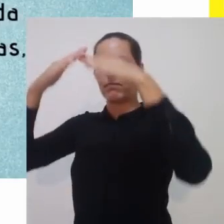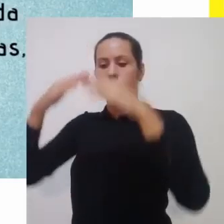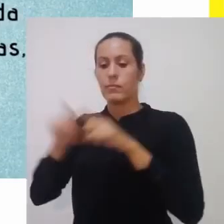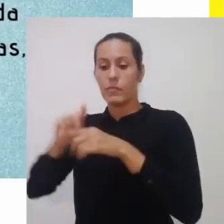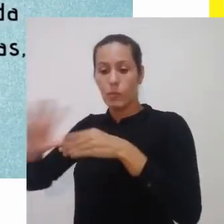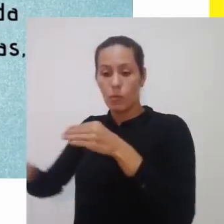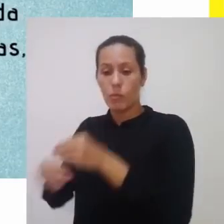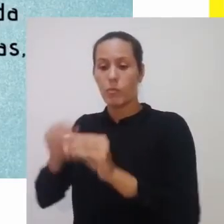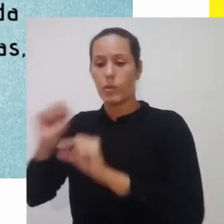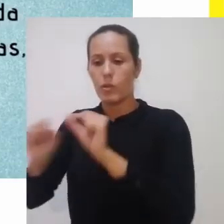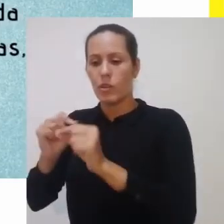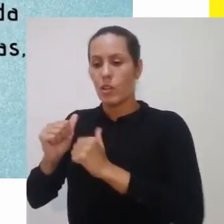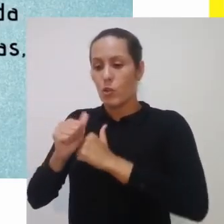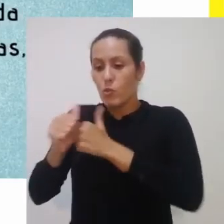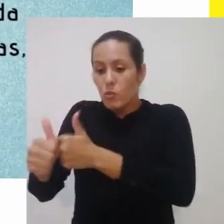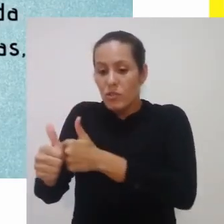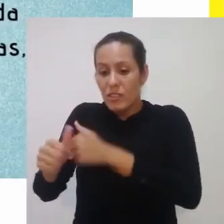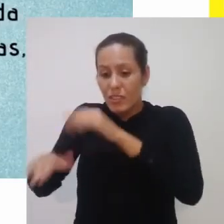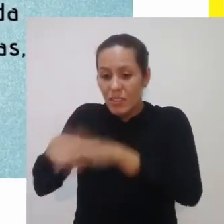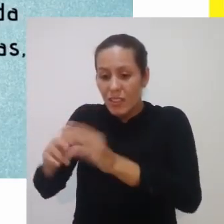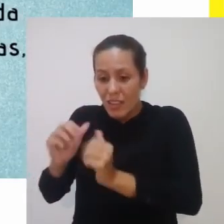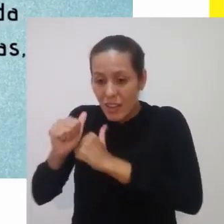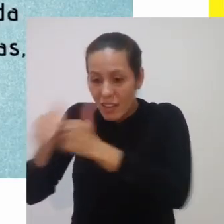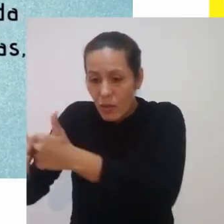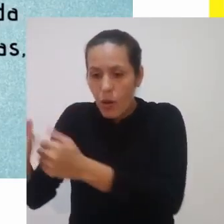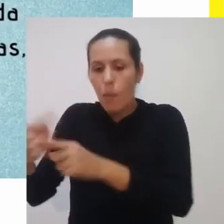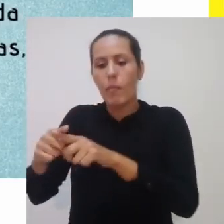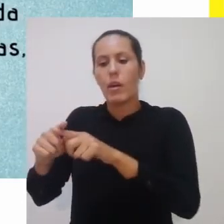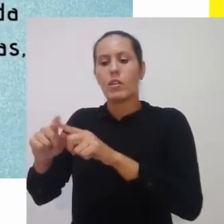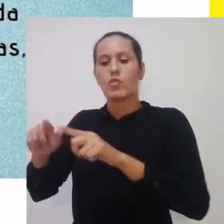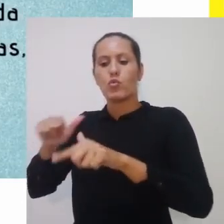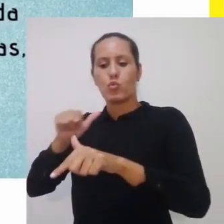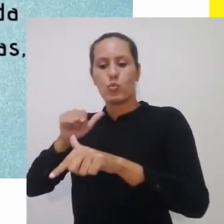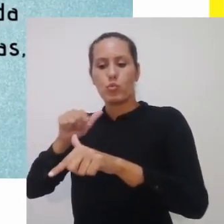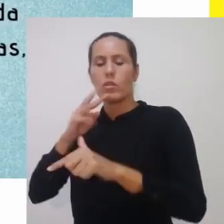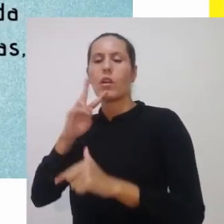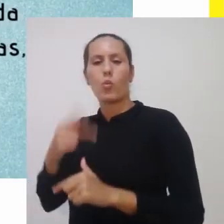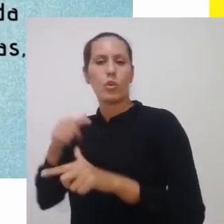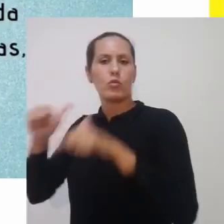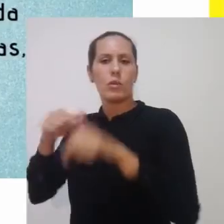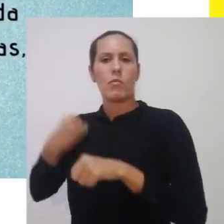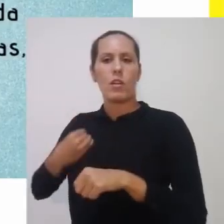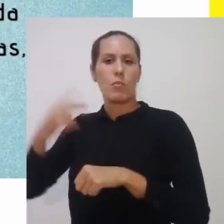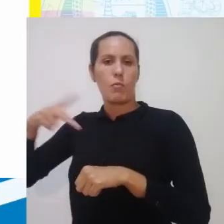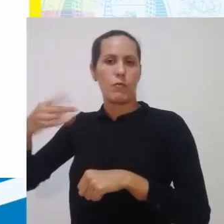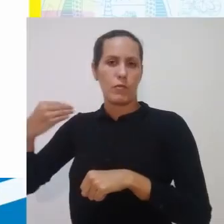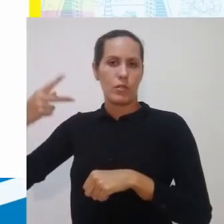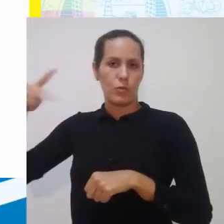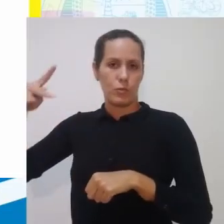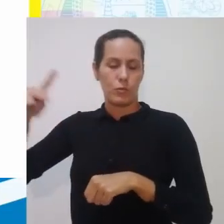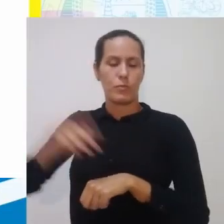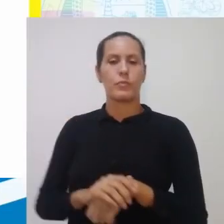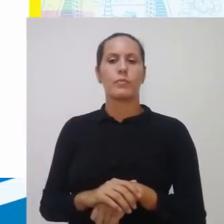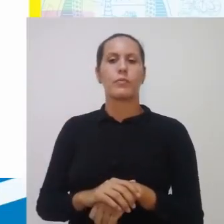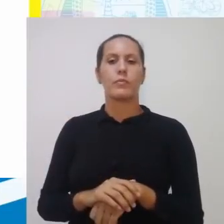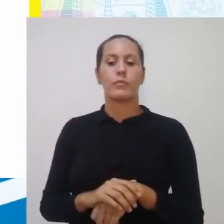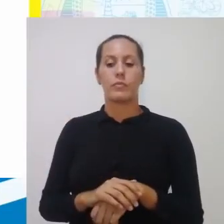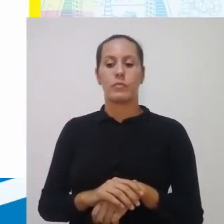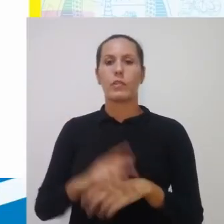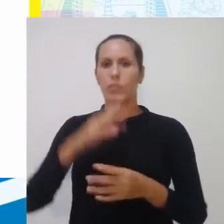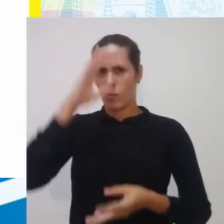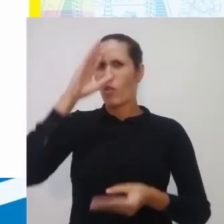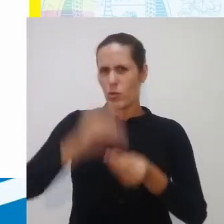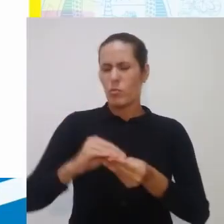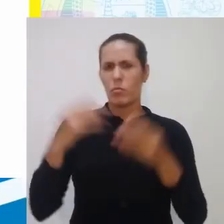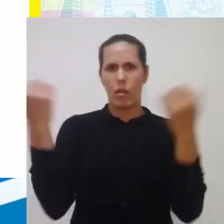bases. Acrescenta que, ainda que não siga as mesmas pegadas, reconhece o trabalho de seus professores. Vamos resumir até